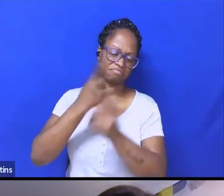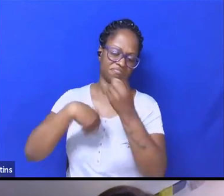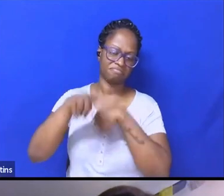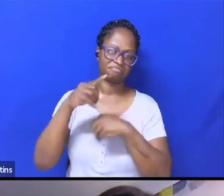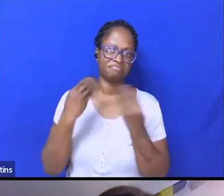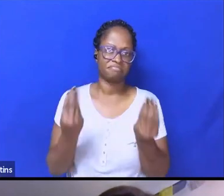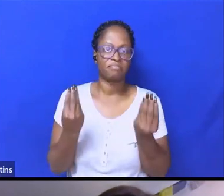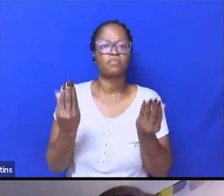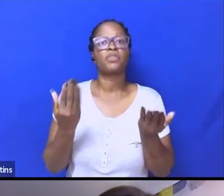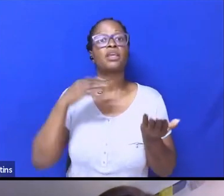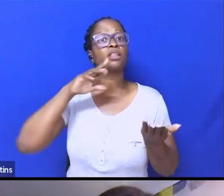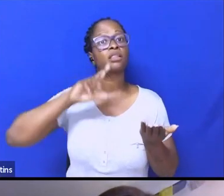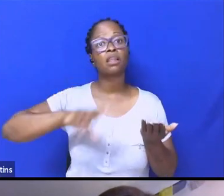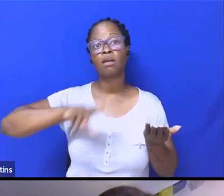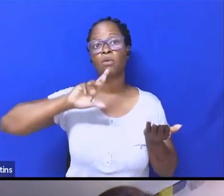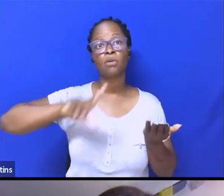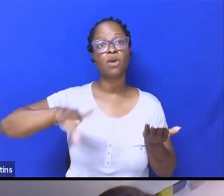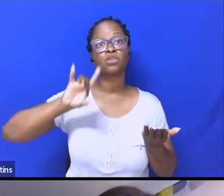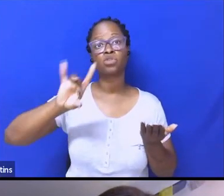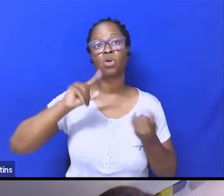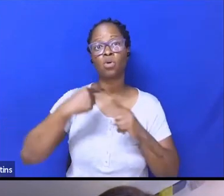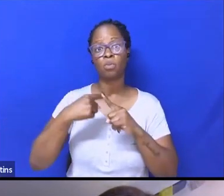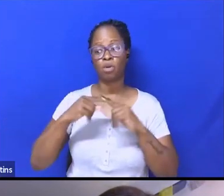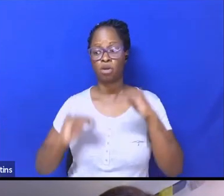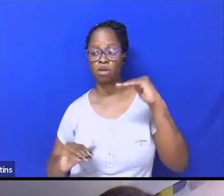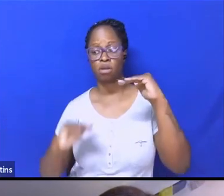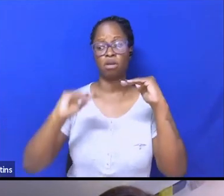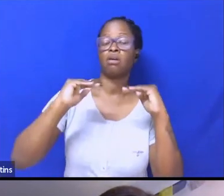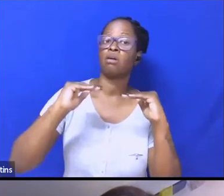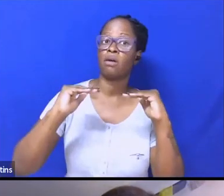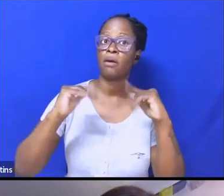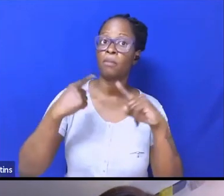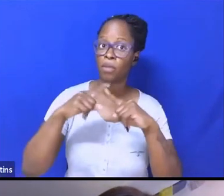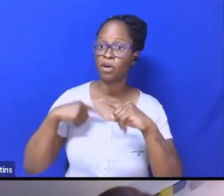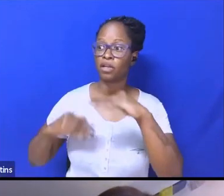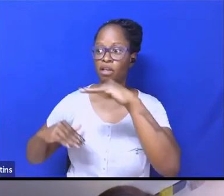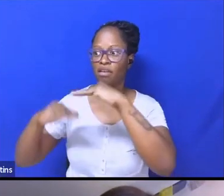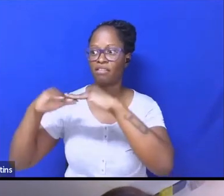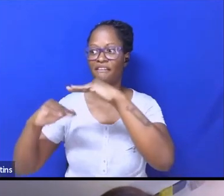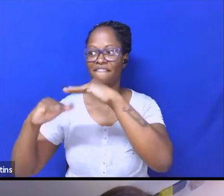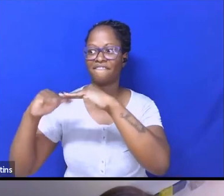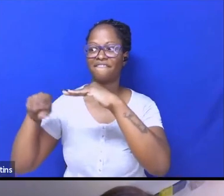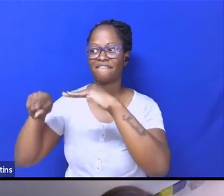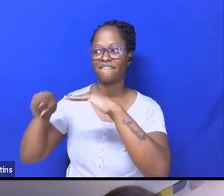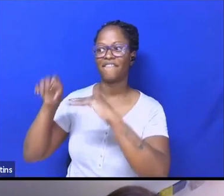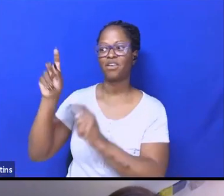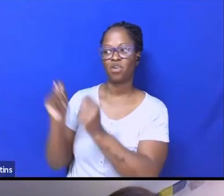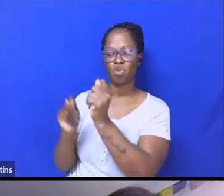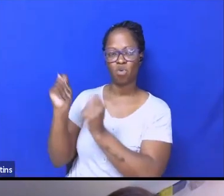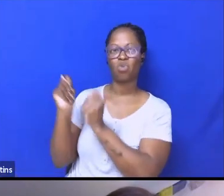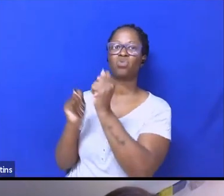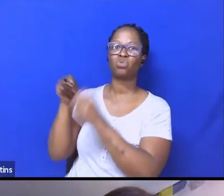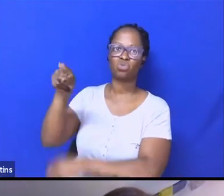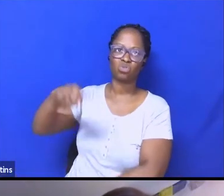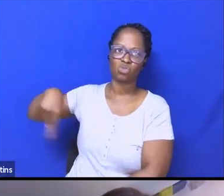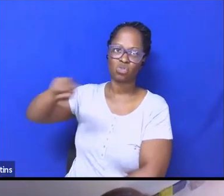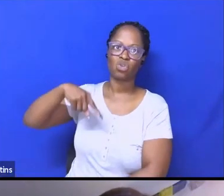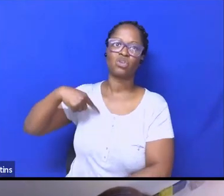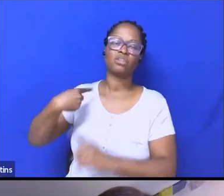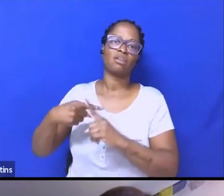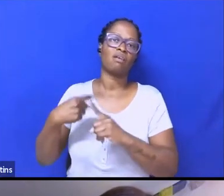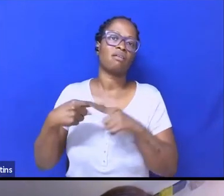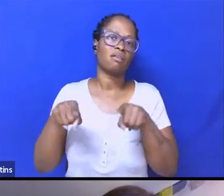paritário mas que também há sectores que não são parte dos partidos que de algum modo estão